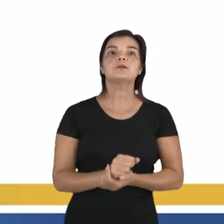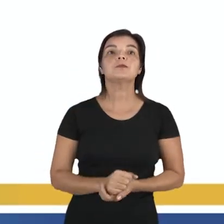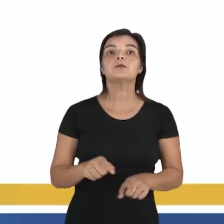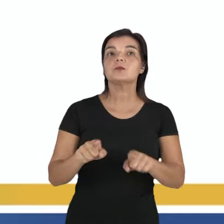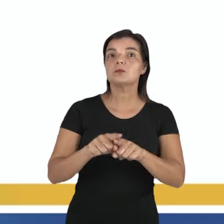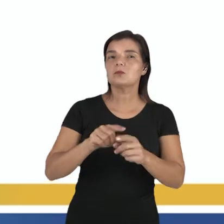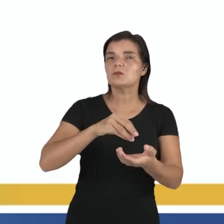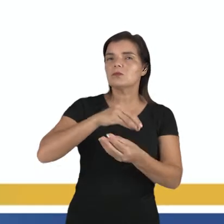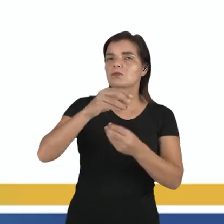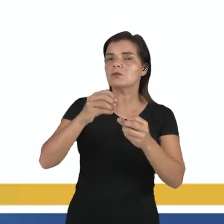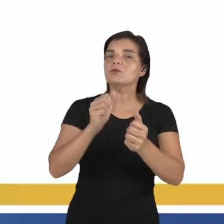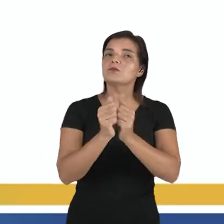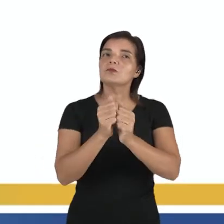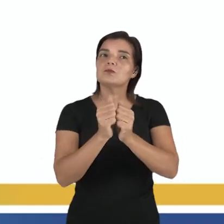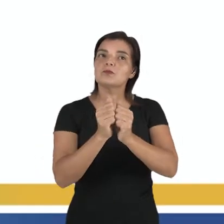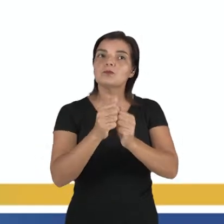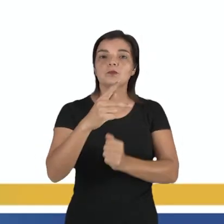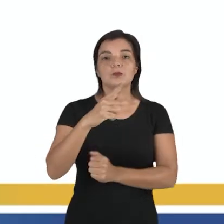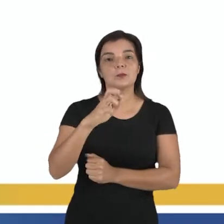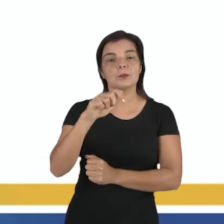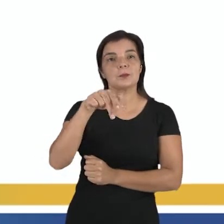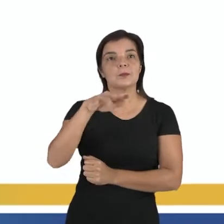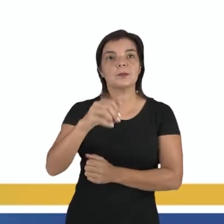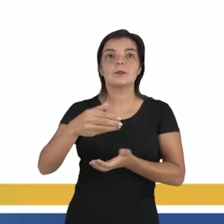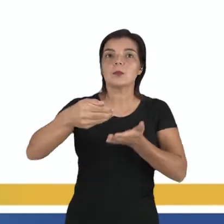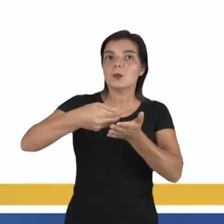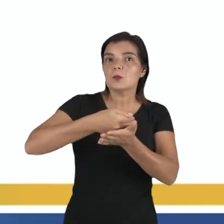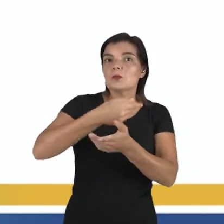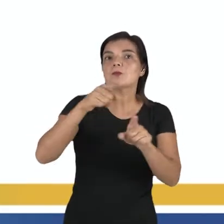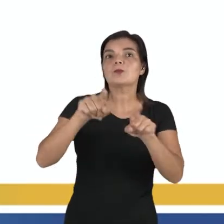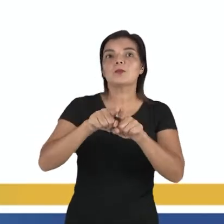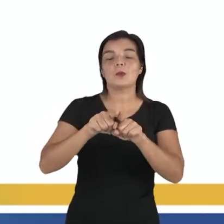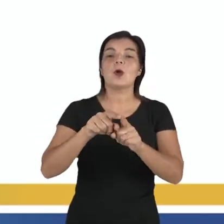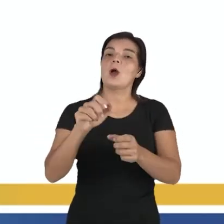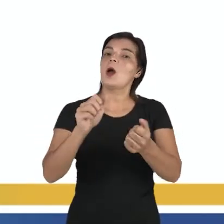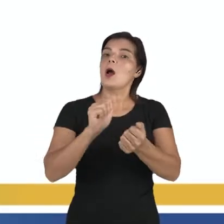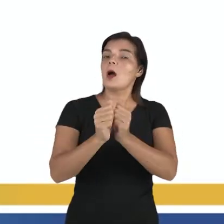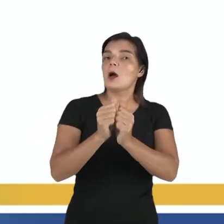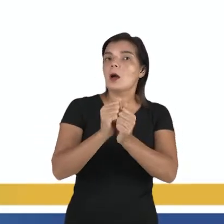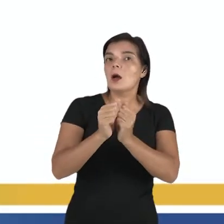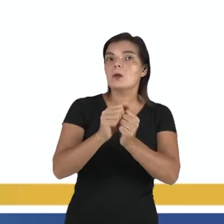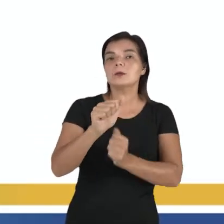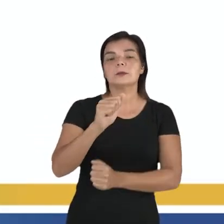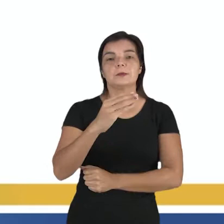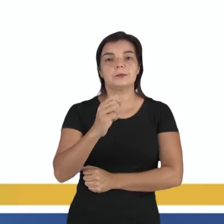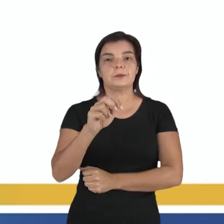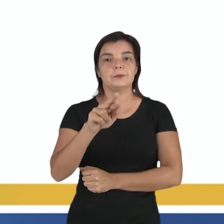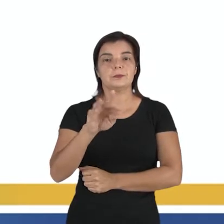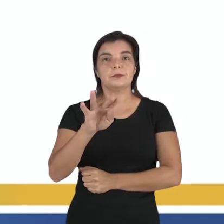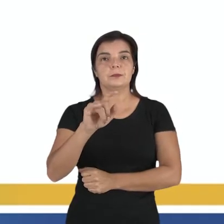vai mudar, né, as culturas, como estamos observando aí no nosso material.